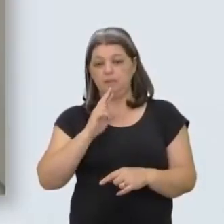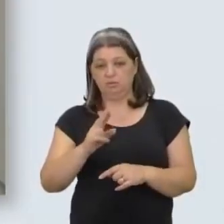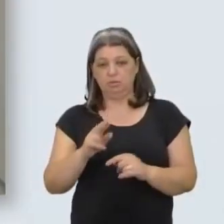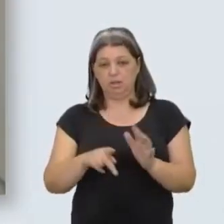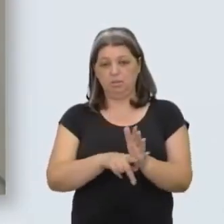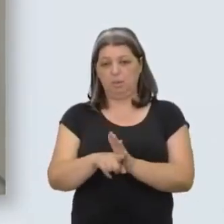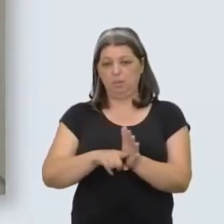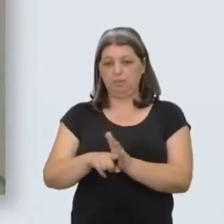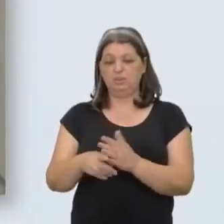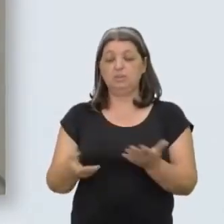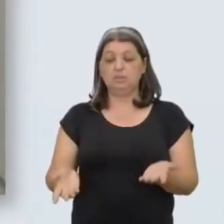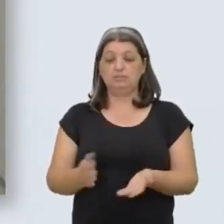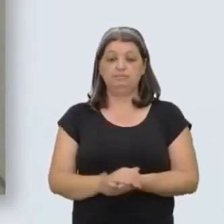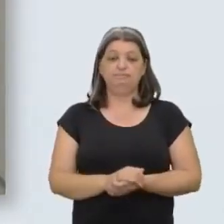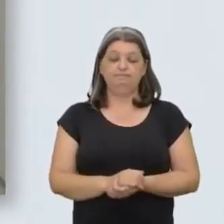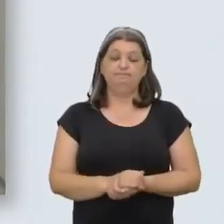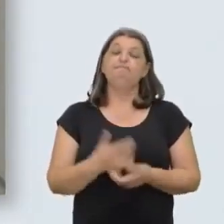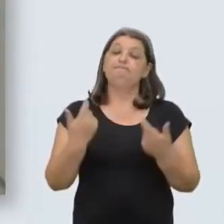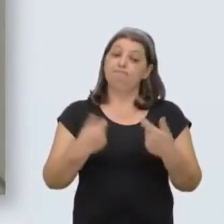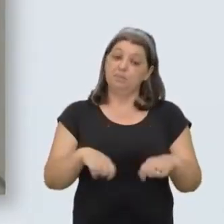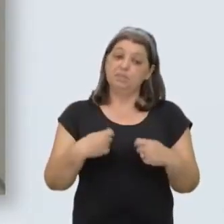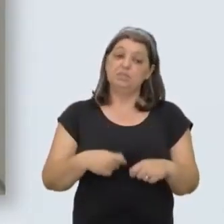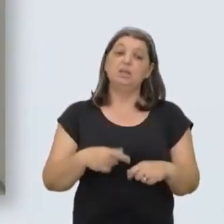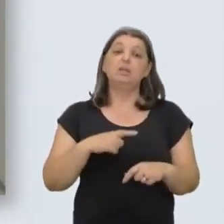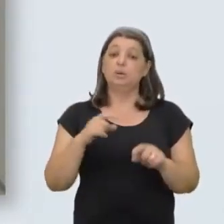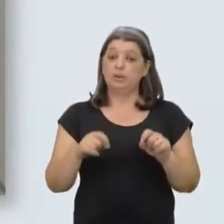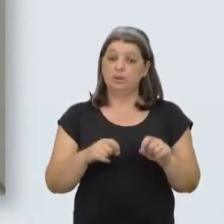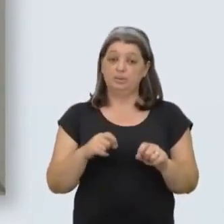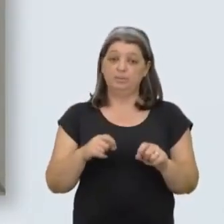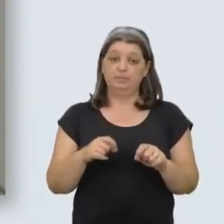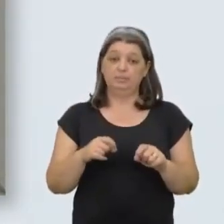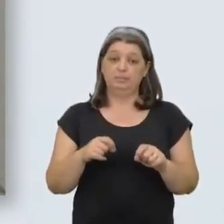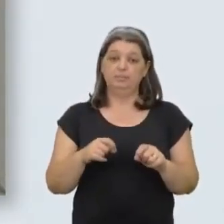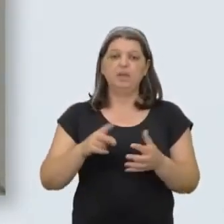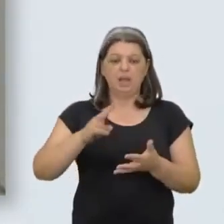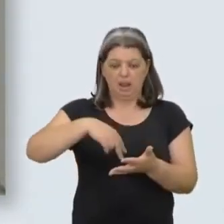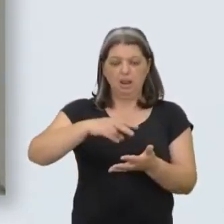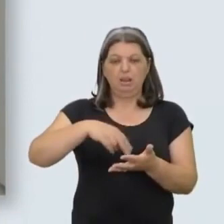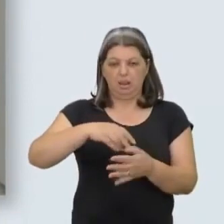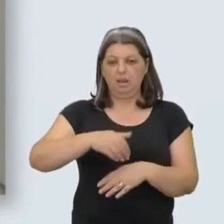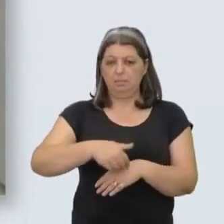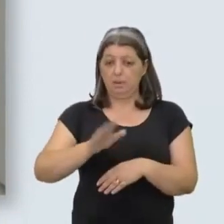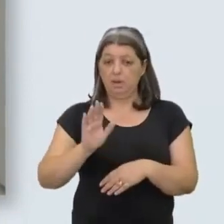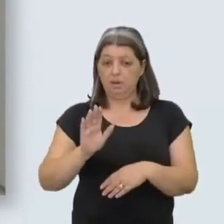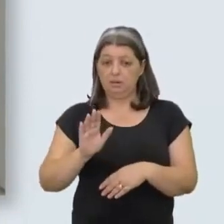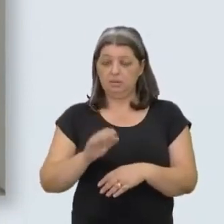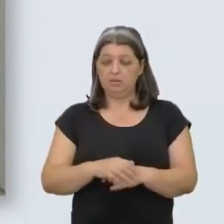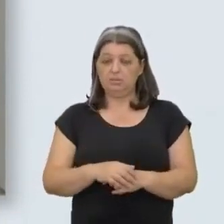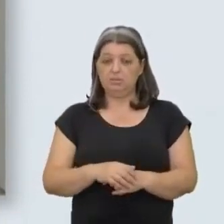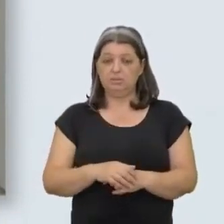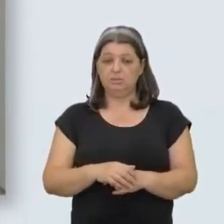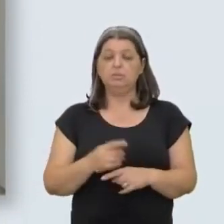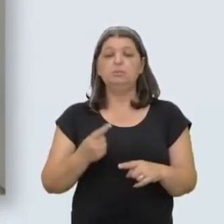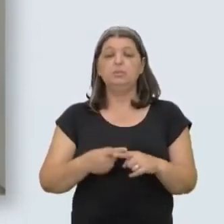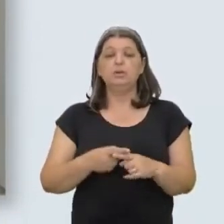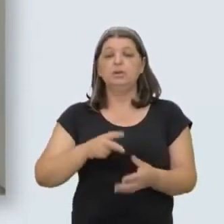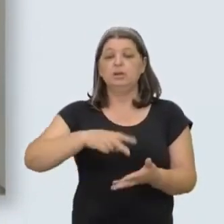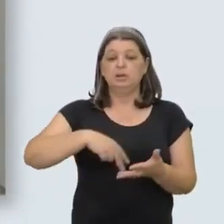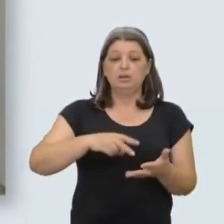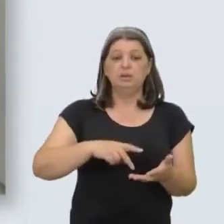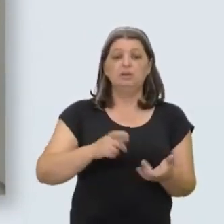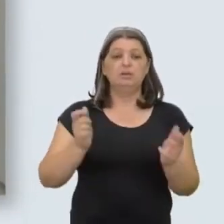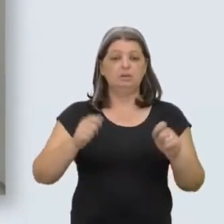pesquisa. Acho que deveria ler mais, né? Porque além de você